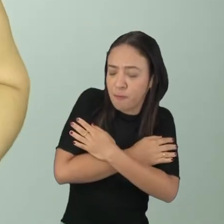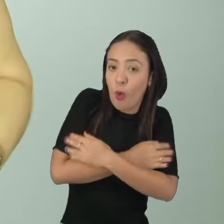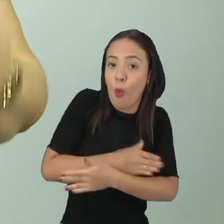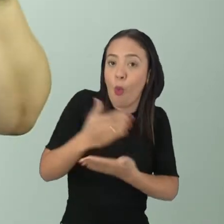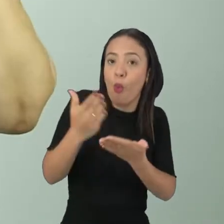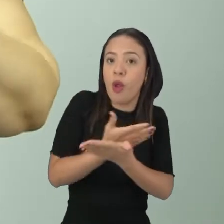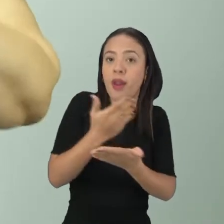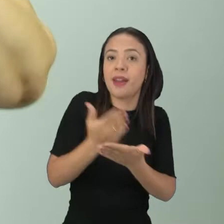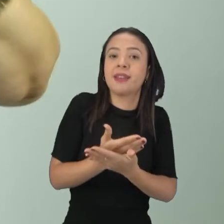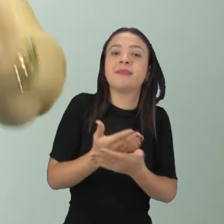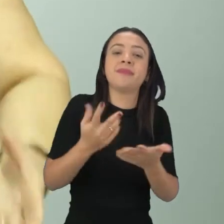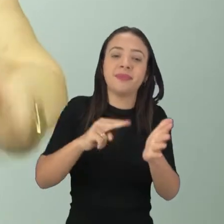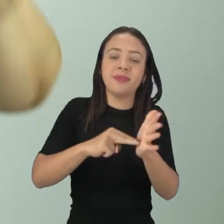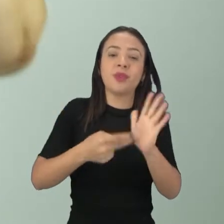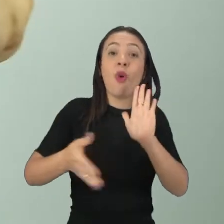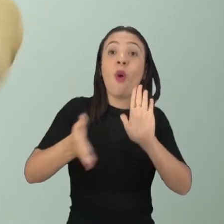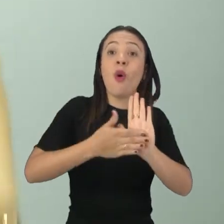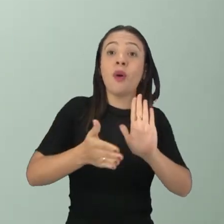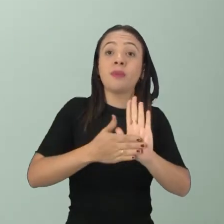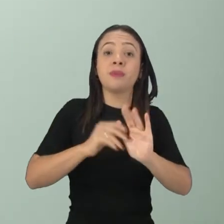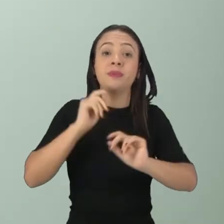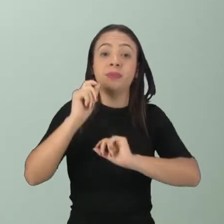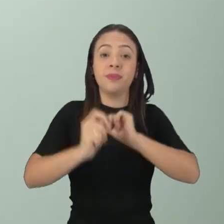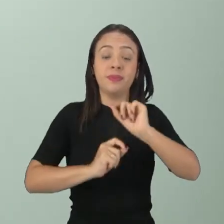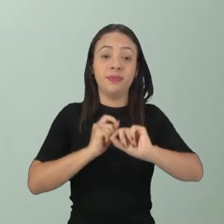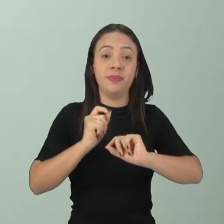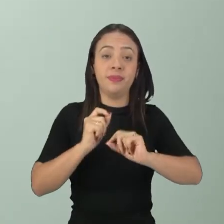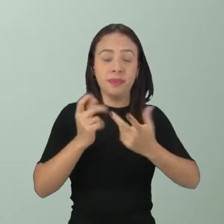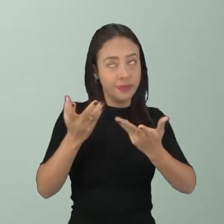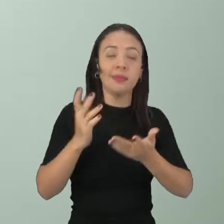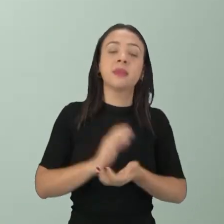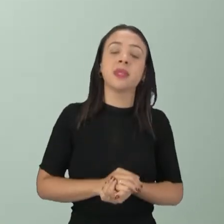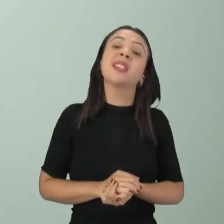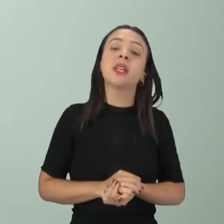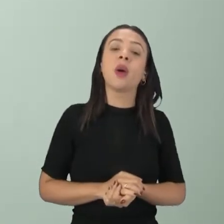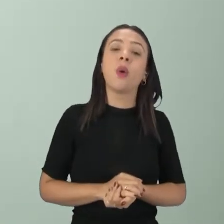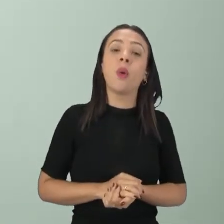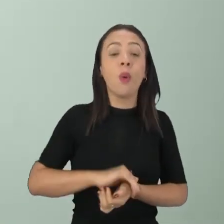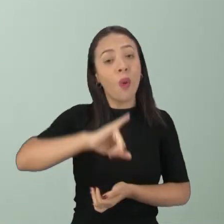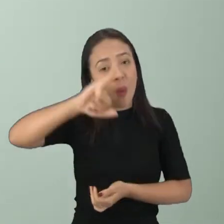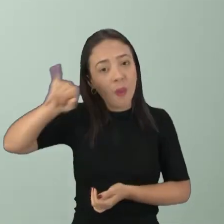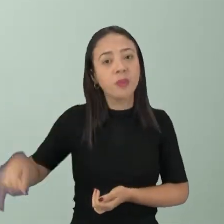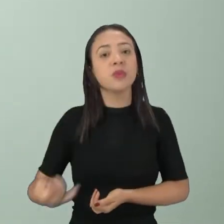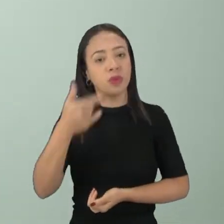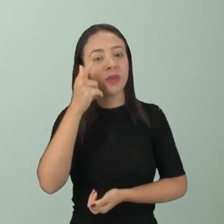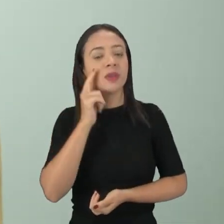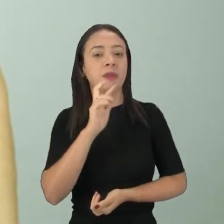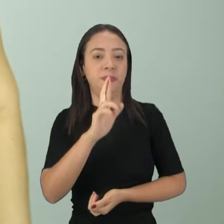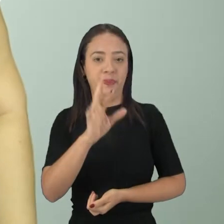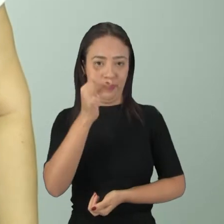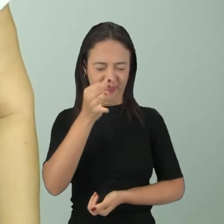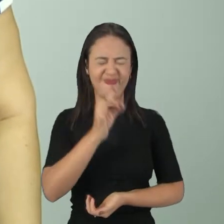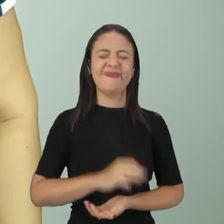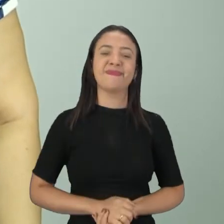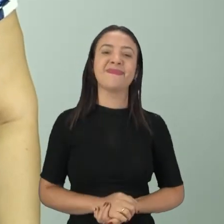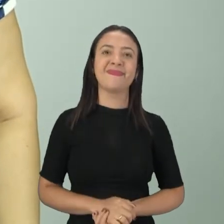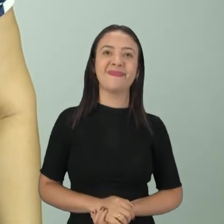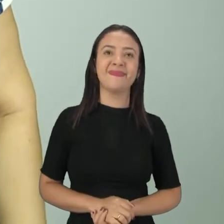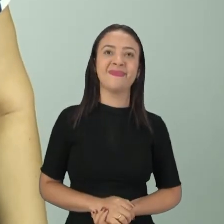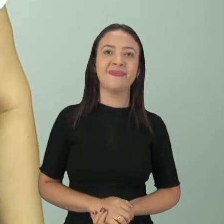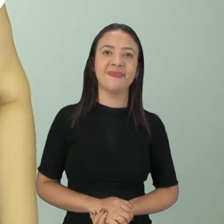livro é uma prova de que essa é um caminho para você chegar a essa questão, essa